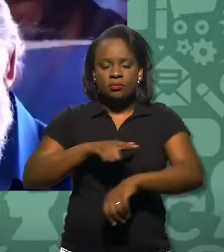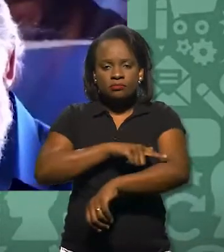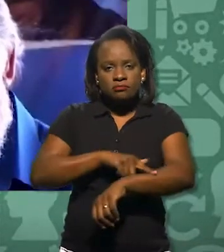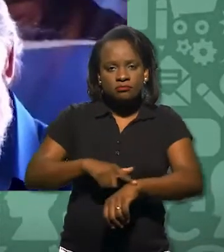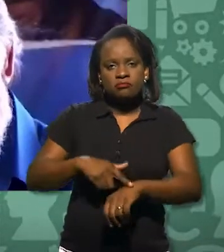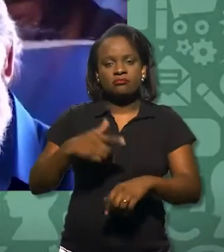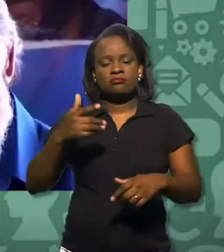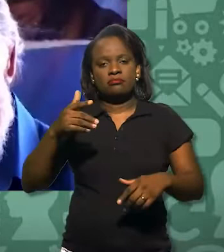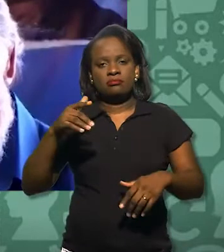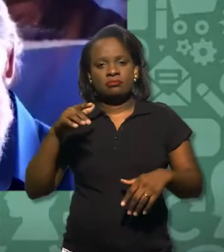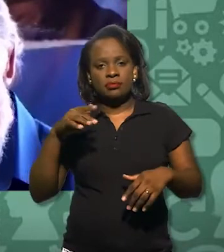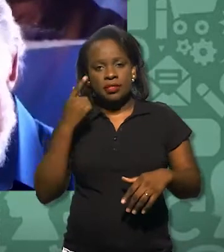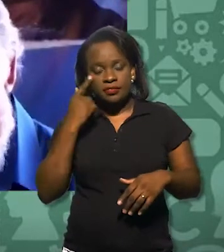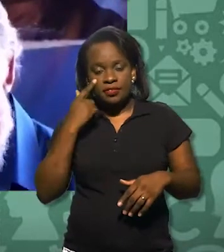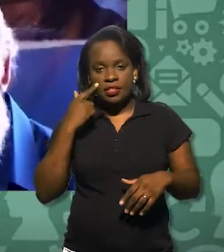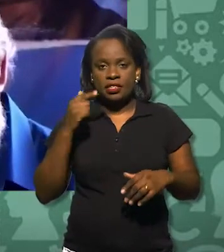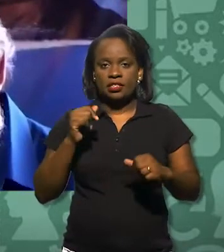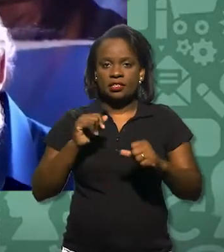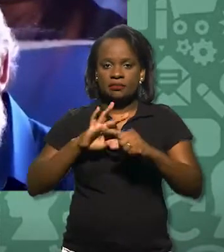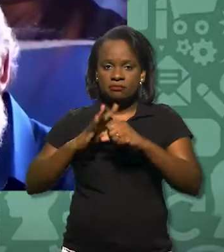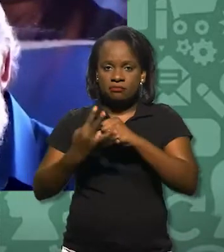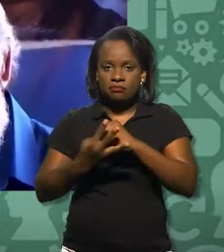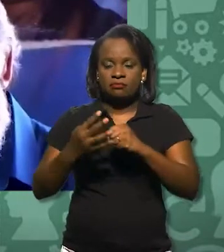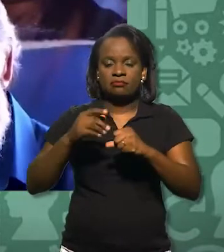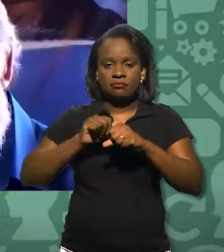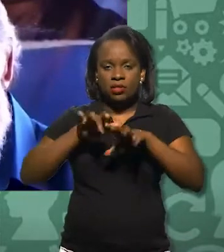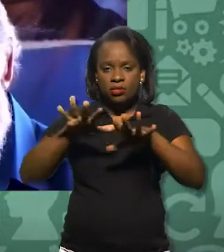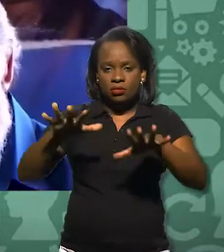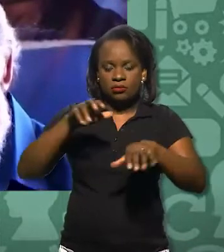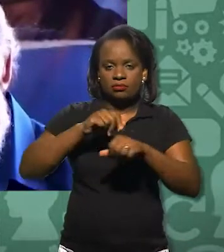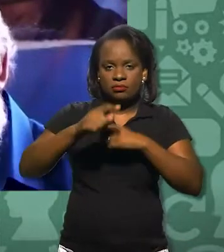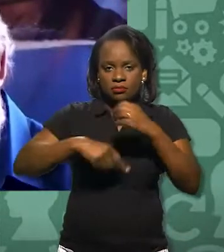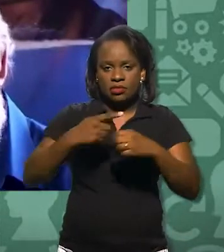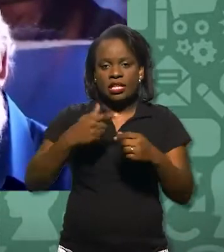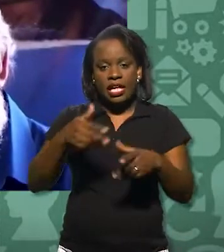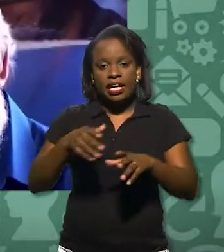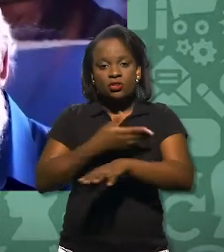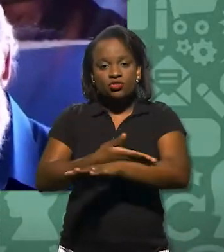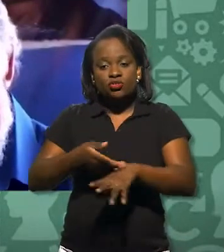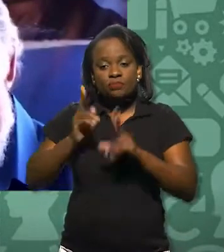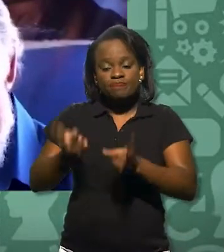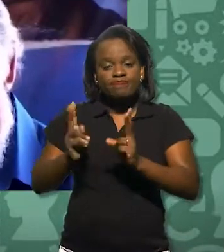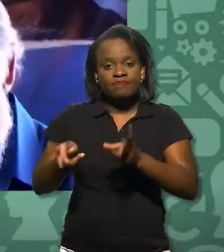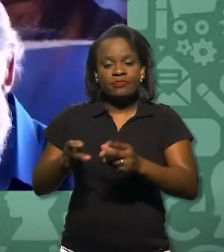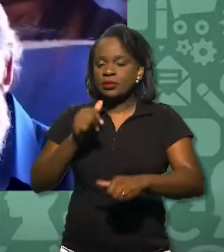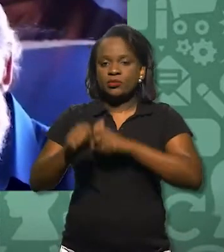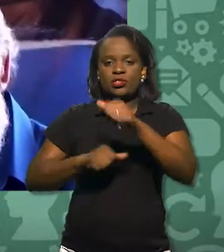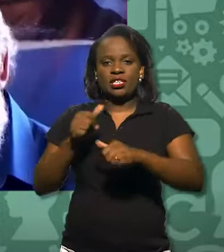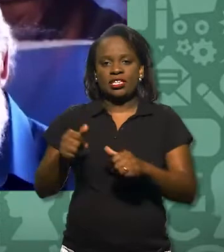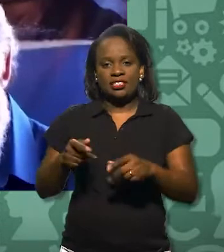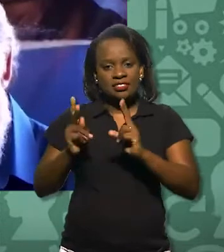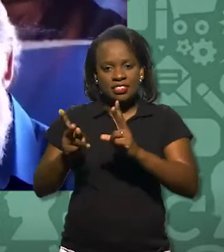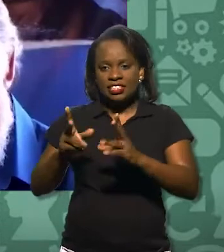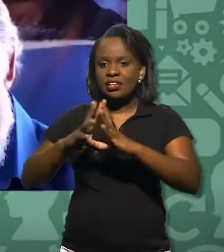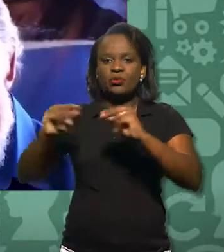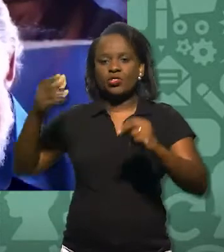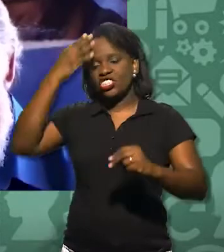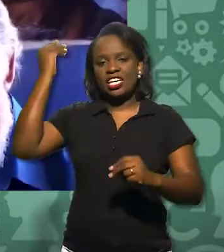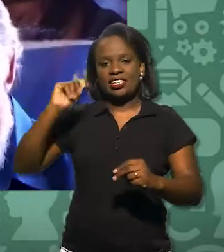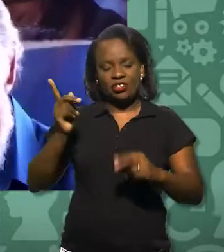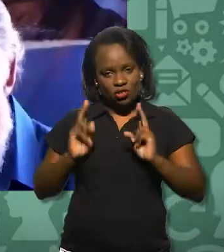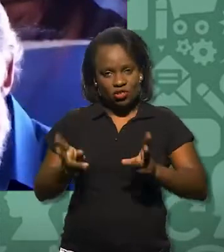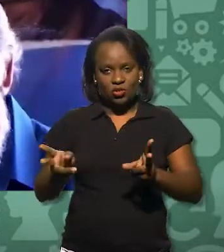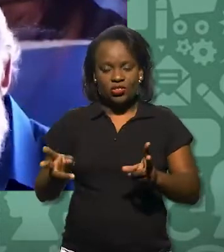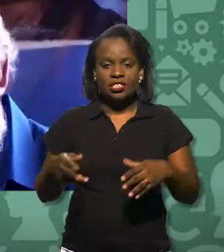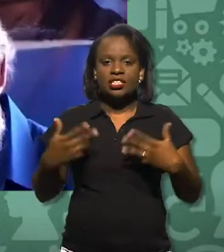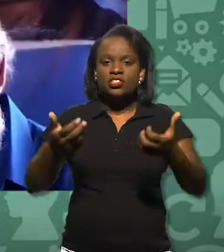os comportamentos, para ver se essa pandemia traz aí para fixar, né, esses hábitos, uma mudança de hábito que fique, que não vá embora,